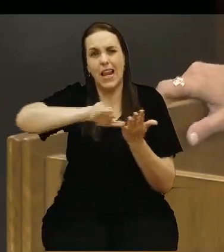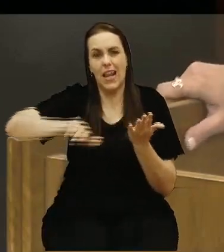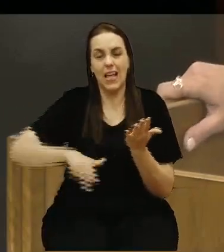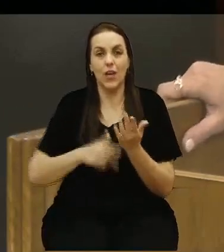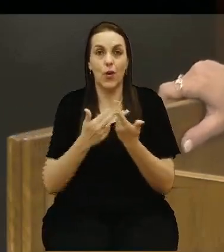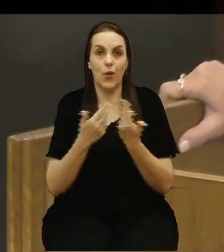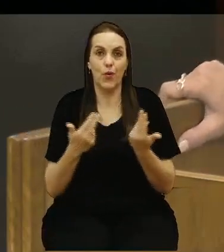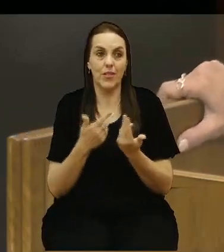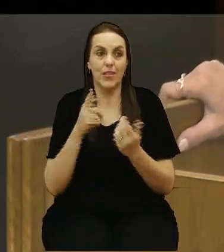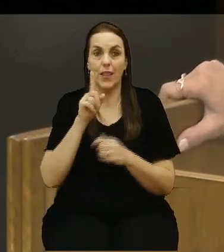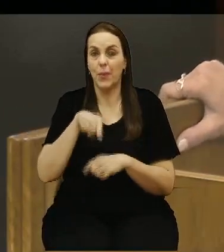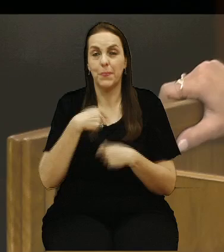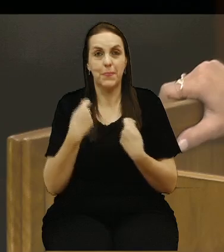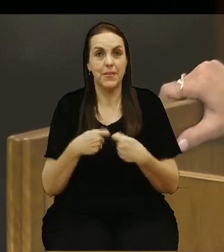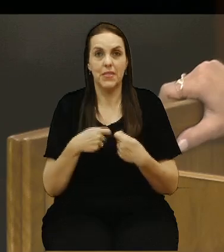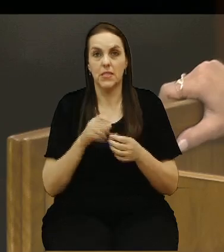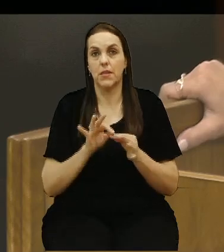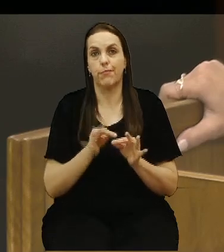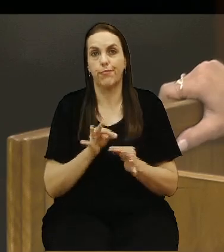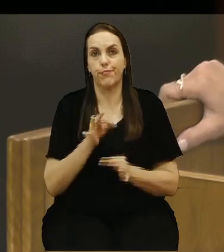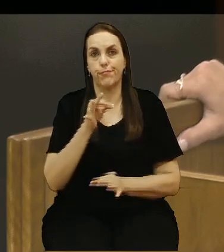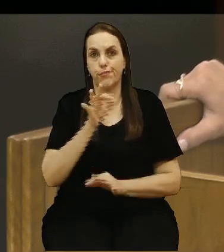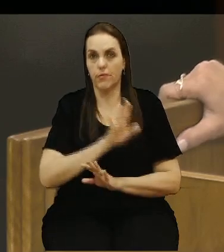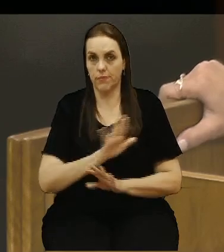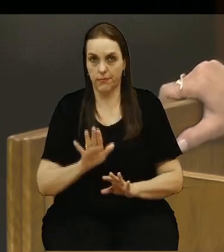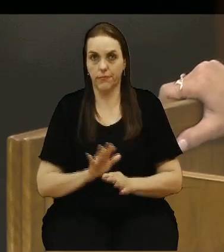gente nem precisa se estender nessa parte.